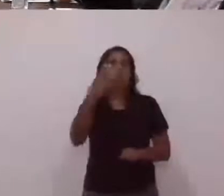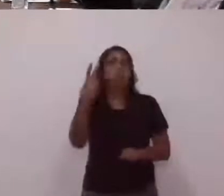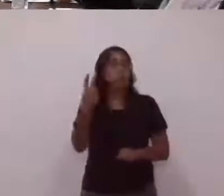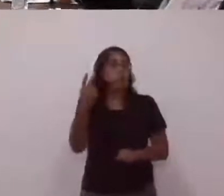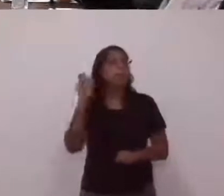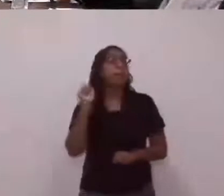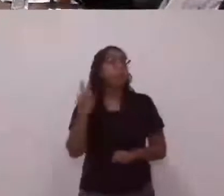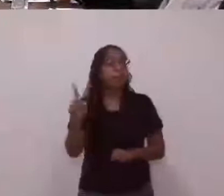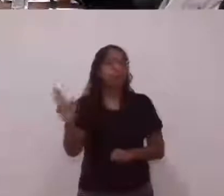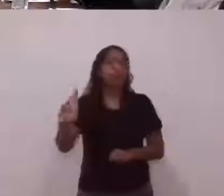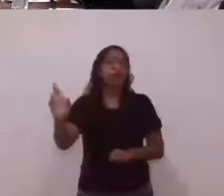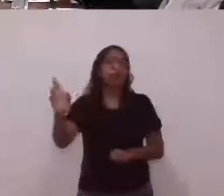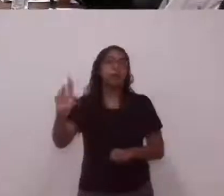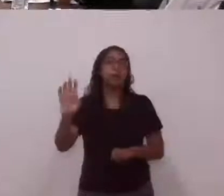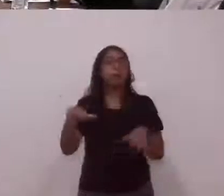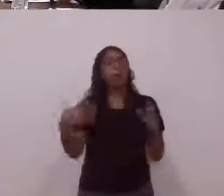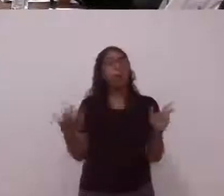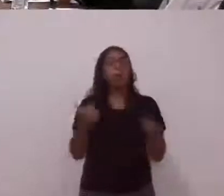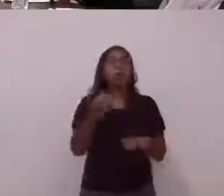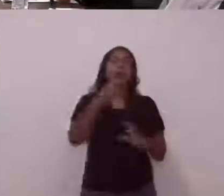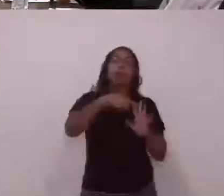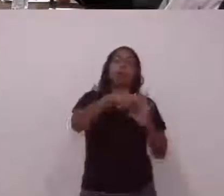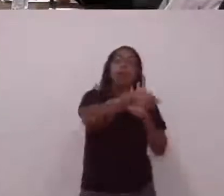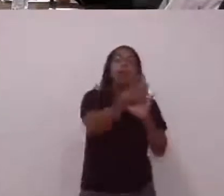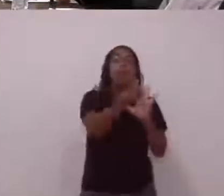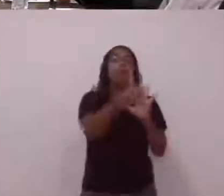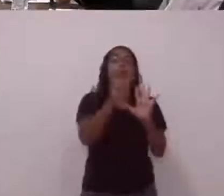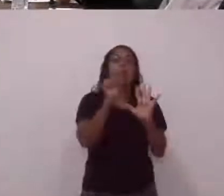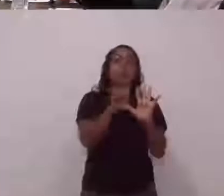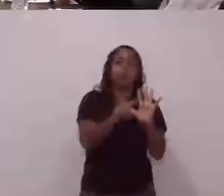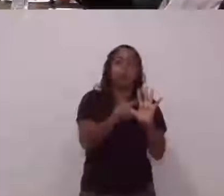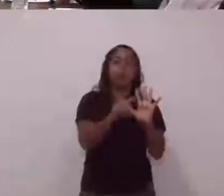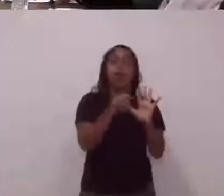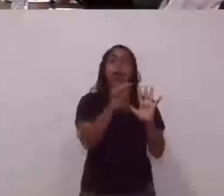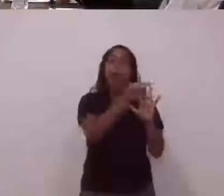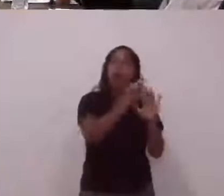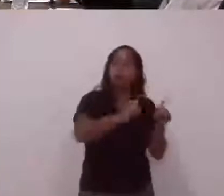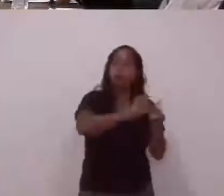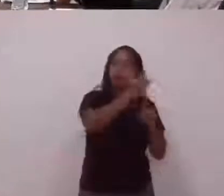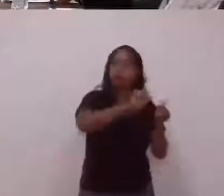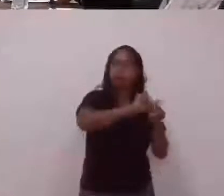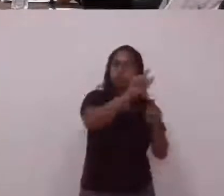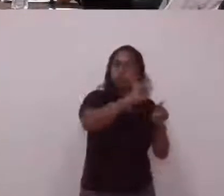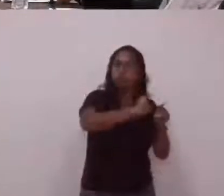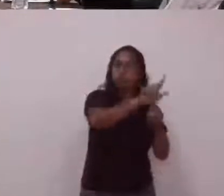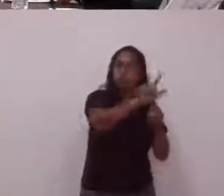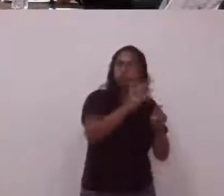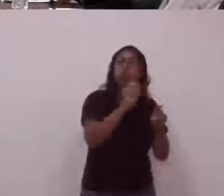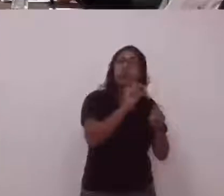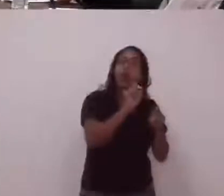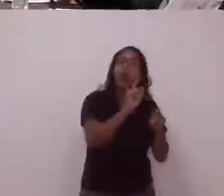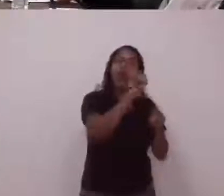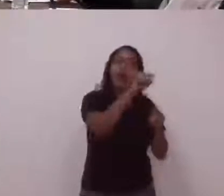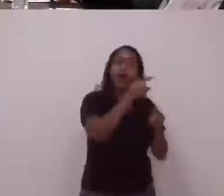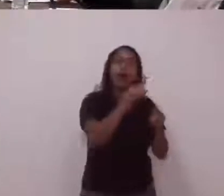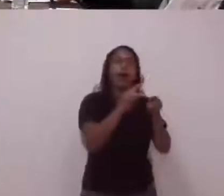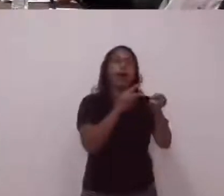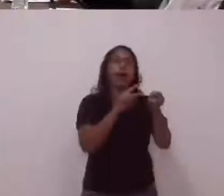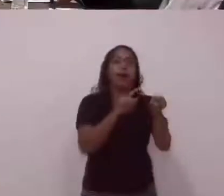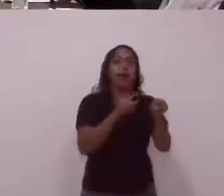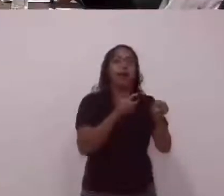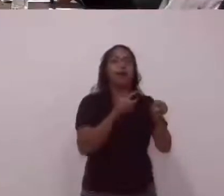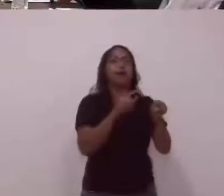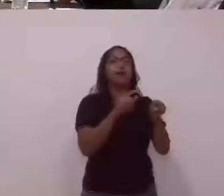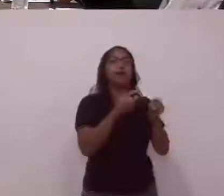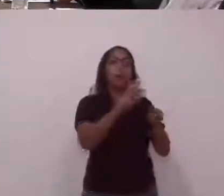ou R 11 mil mensais. A alocação visou acomodar o primeiro pelotão da 4ª Companhia